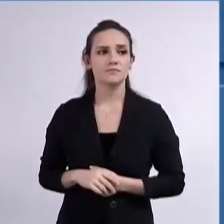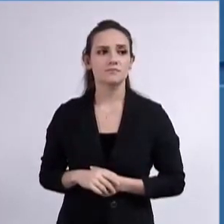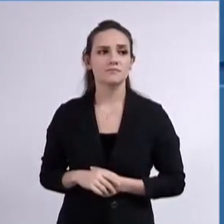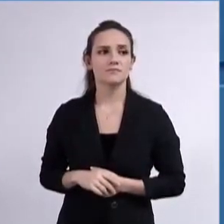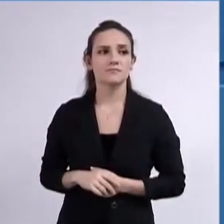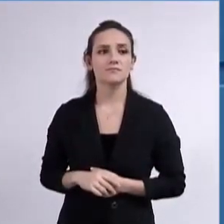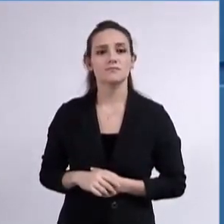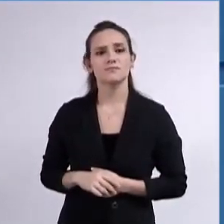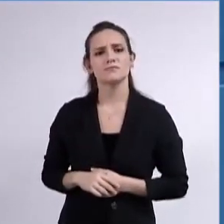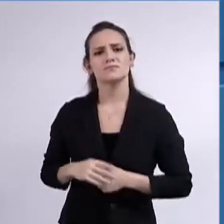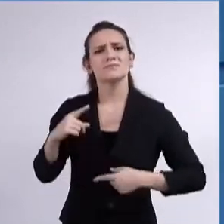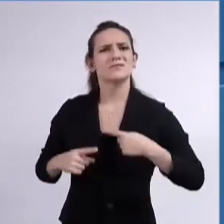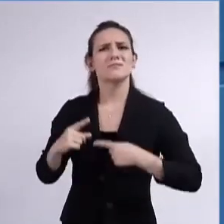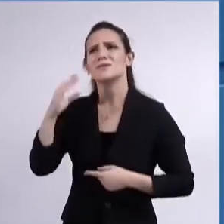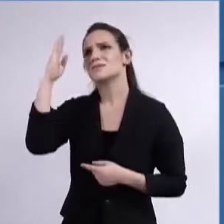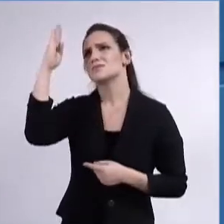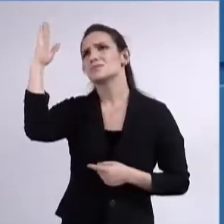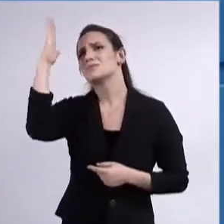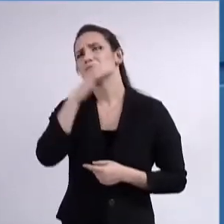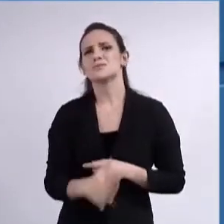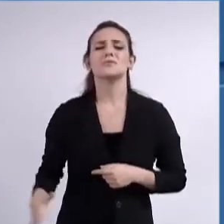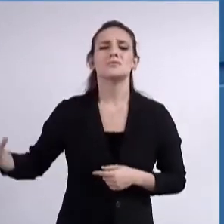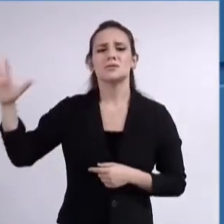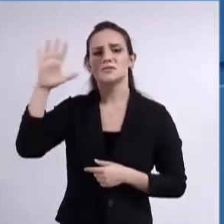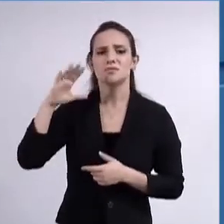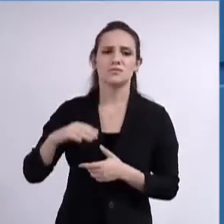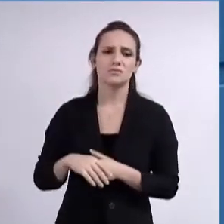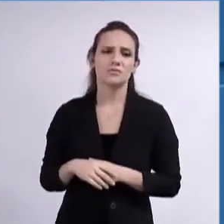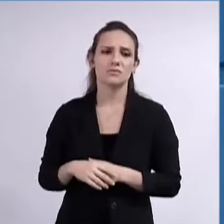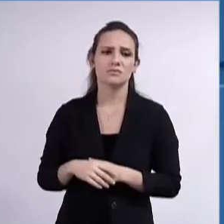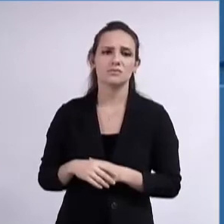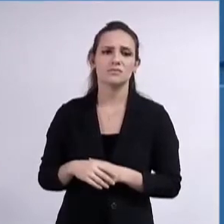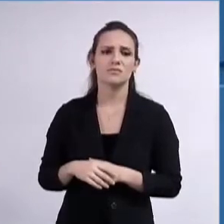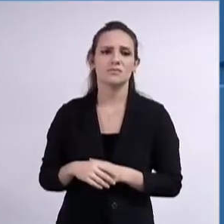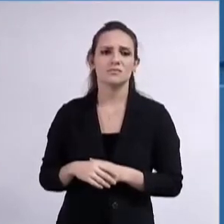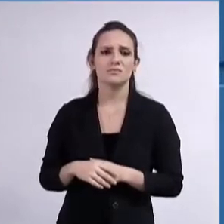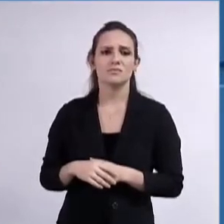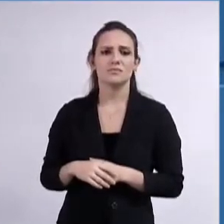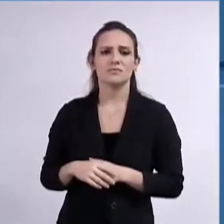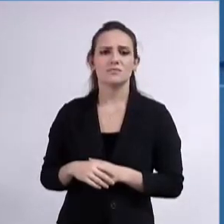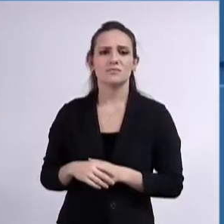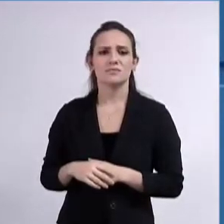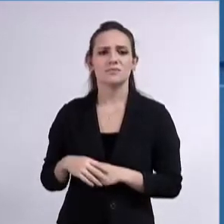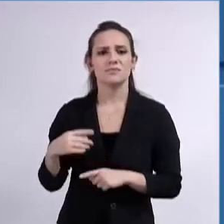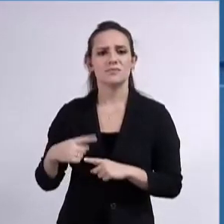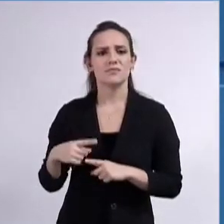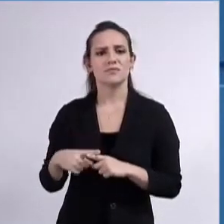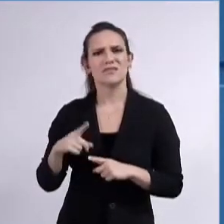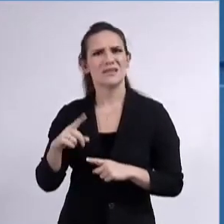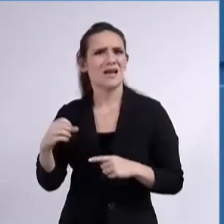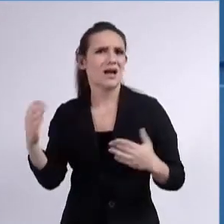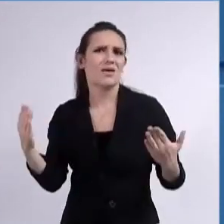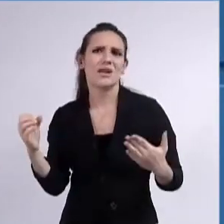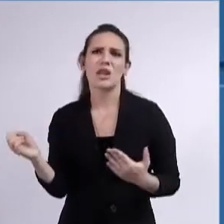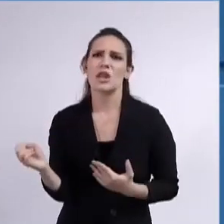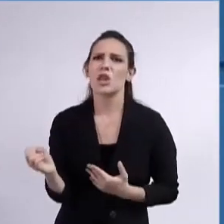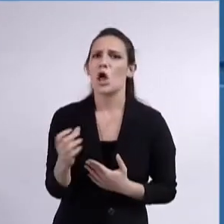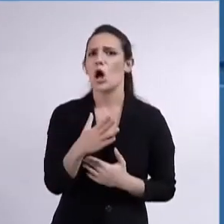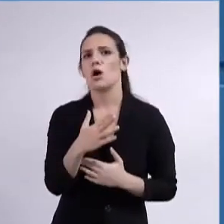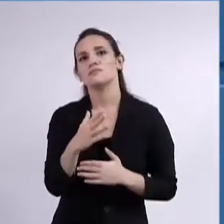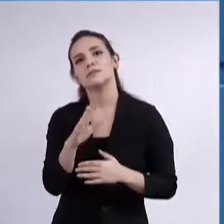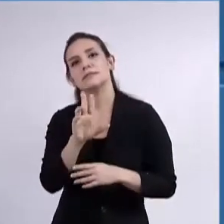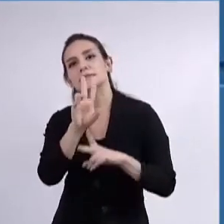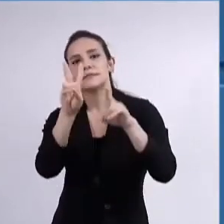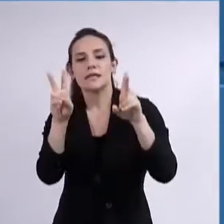um debate nacional sobre regulamentação de uma coisa de, apesar de ser muito nova, tomou conta